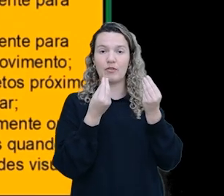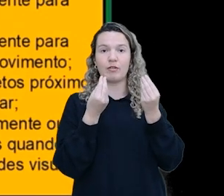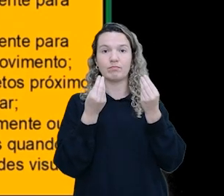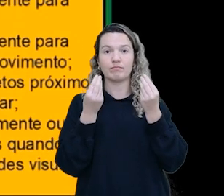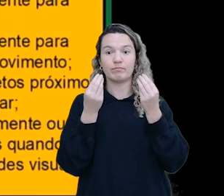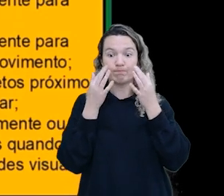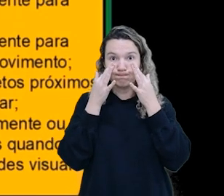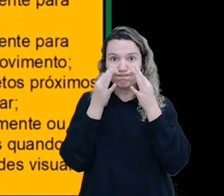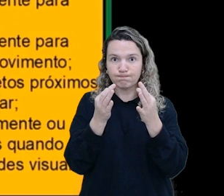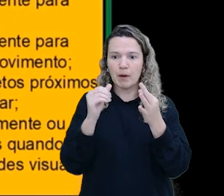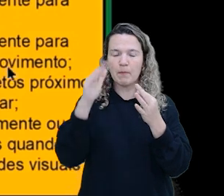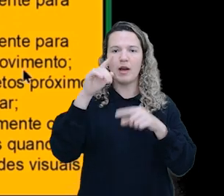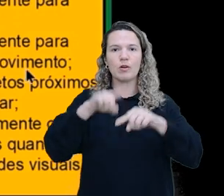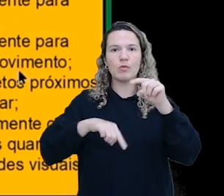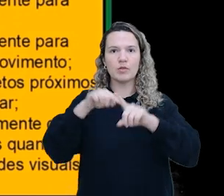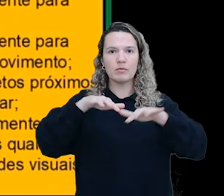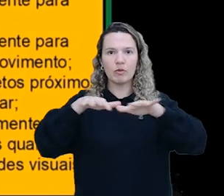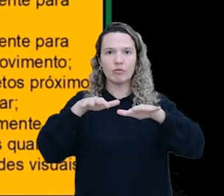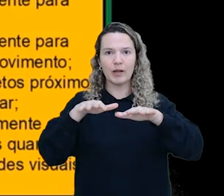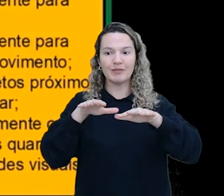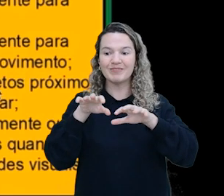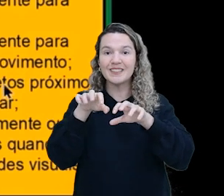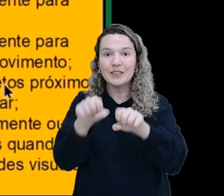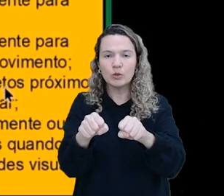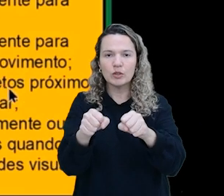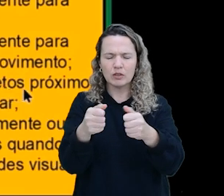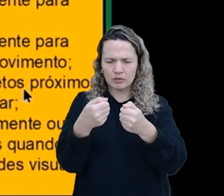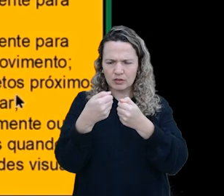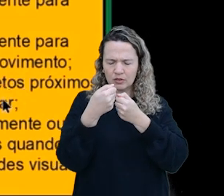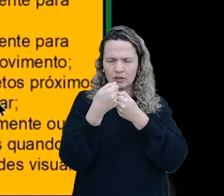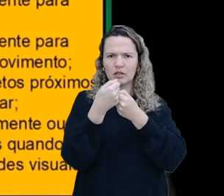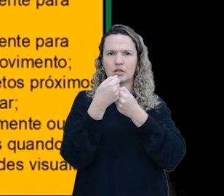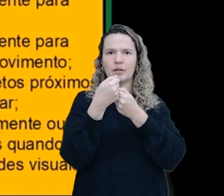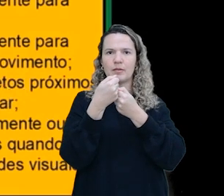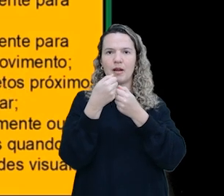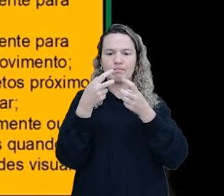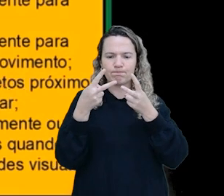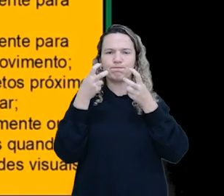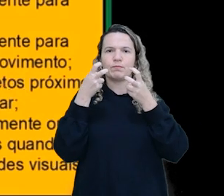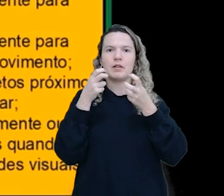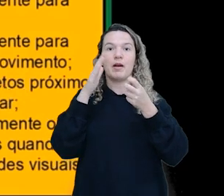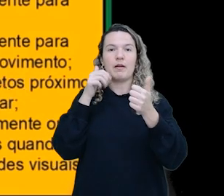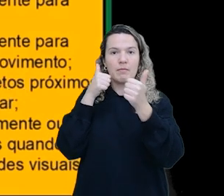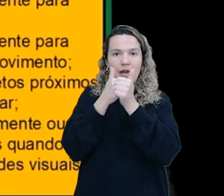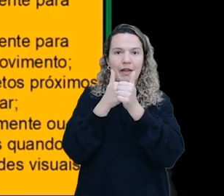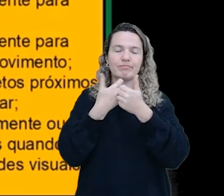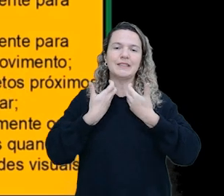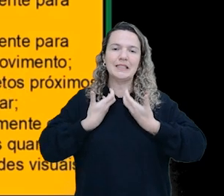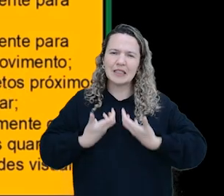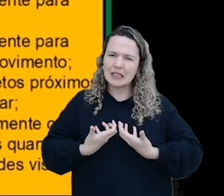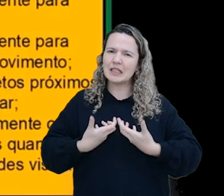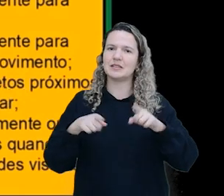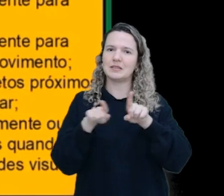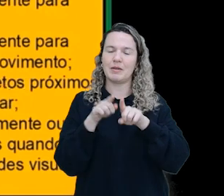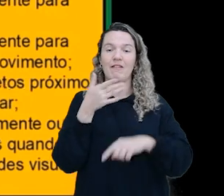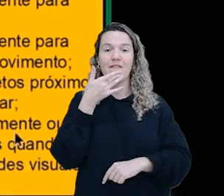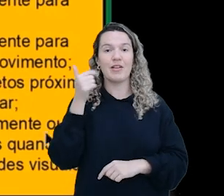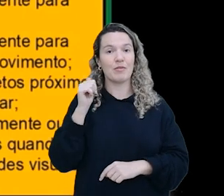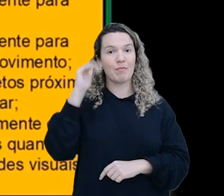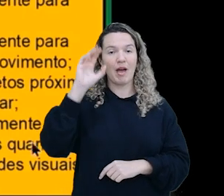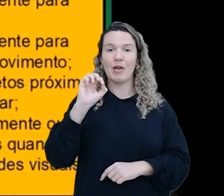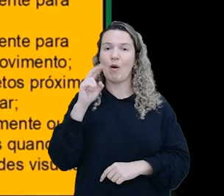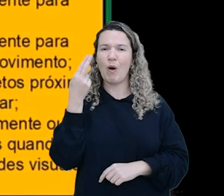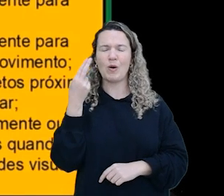fixam mais o olhar para os objetos em movimento, seguram os objetos mais próximos de si para olhar,